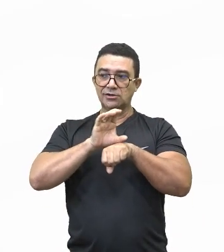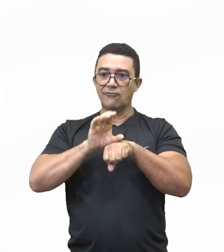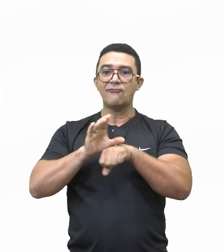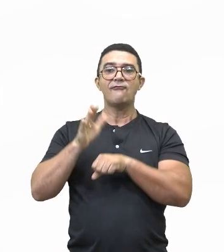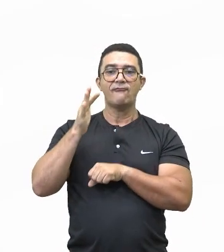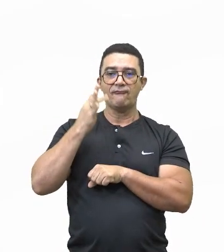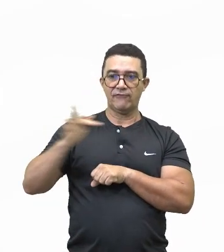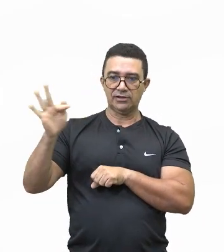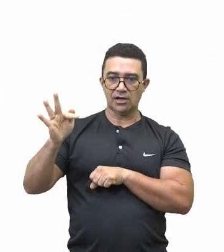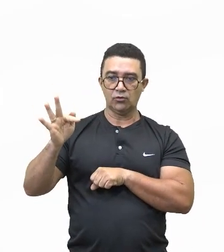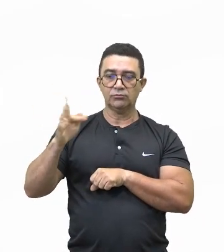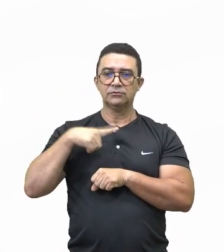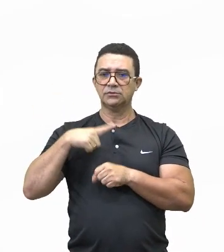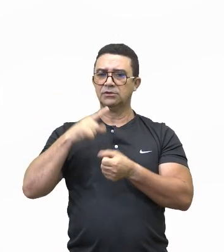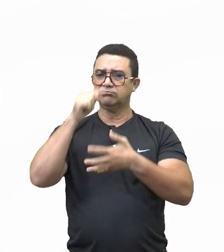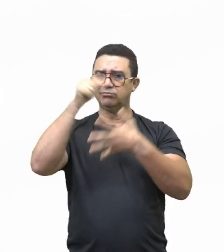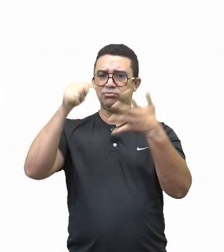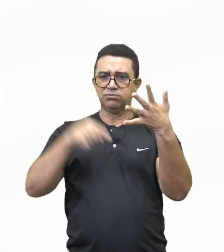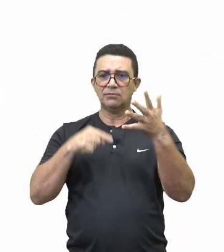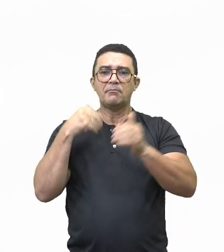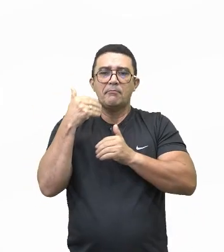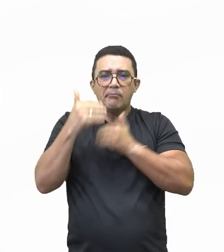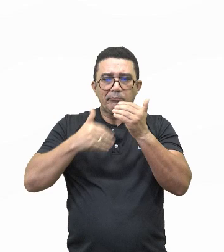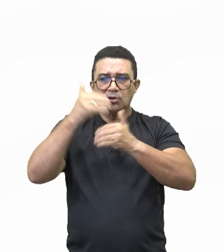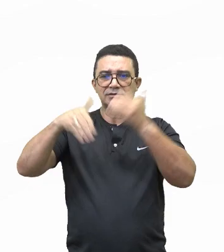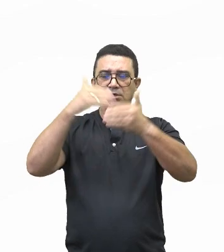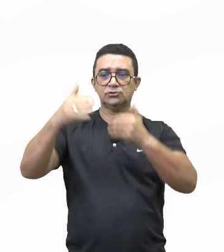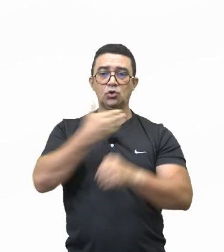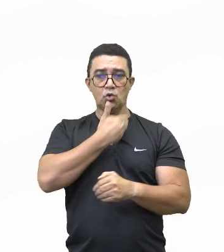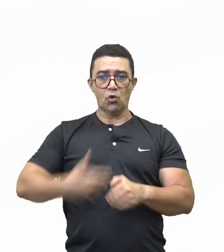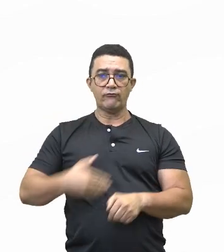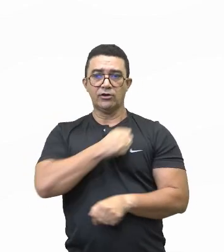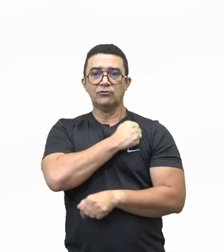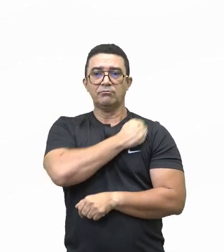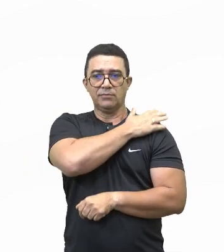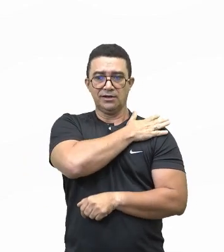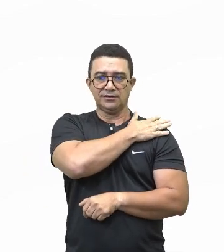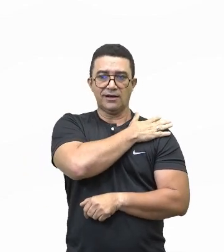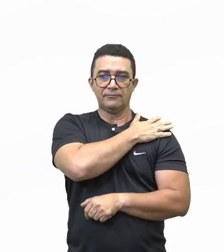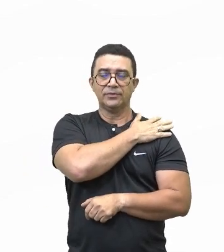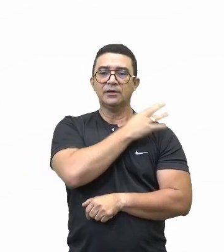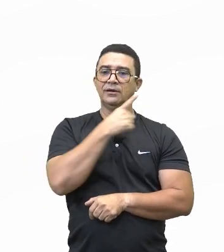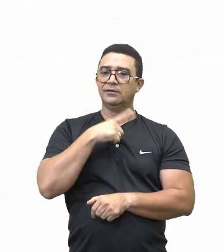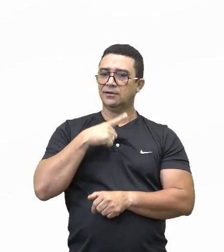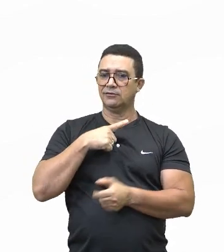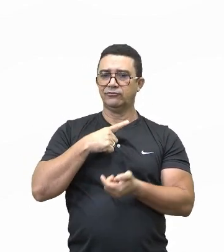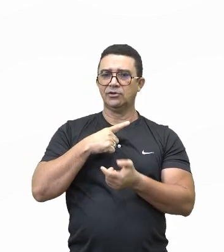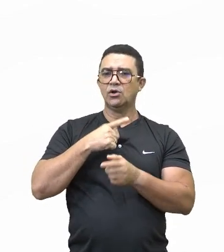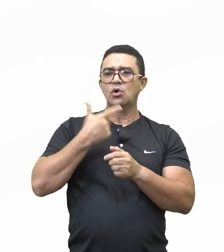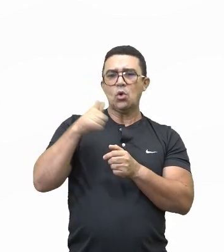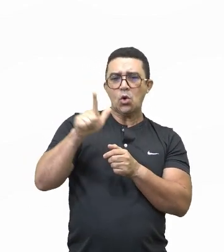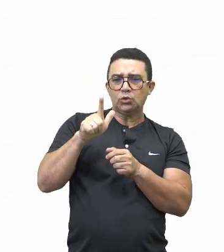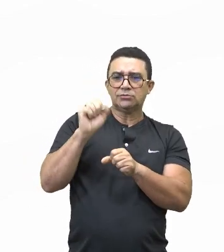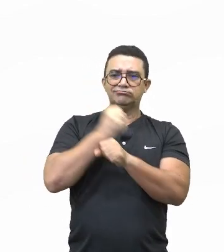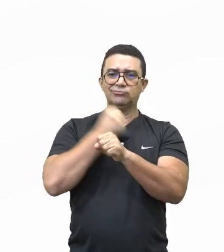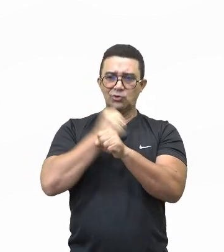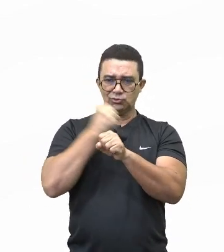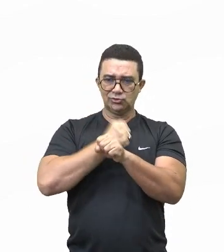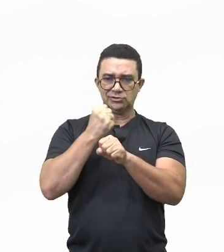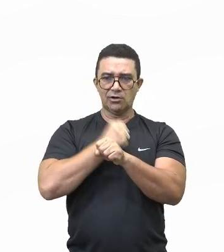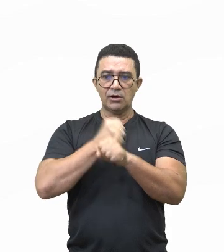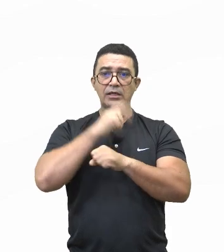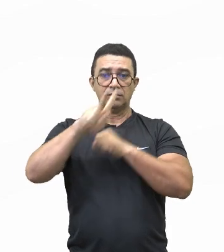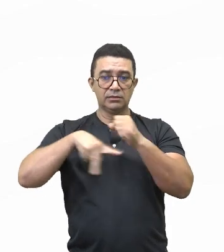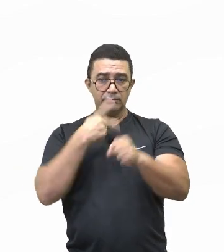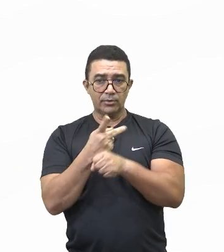né, a gente teve todos esses processos. Lá no governo militar, a gente teve lá, né, aquelas outras construções que a gente viu.